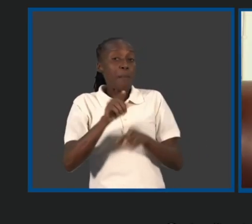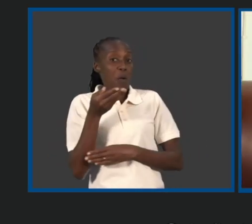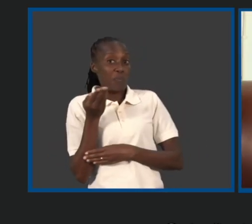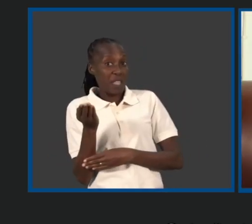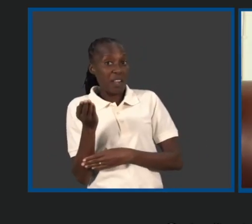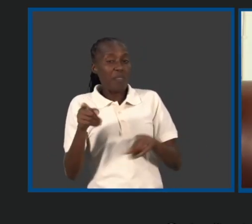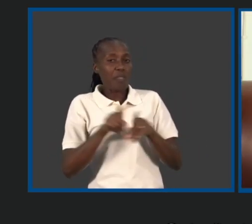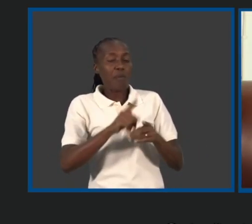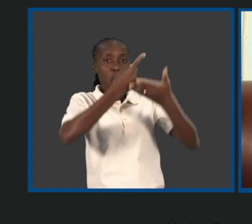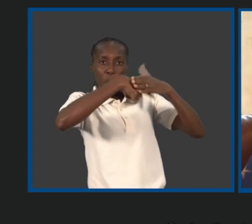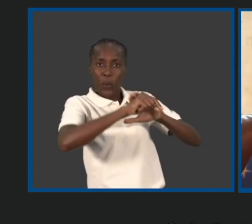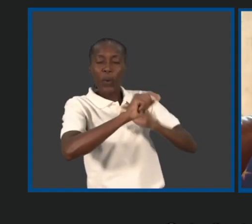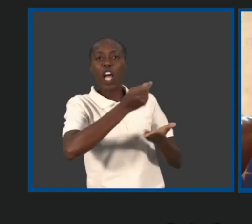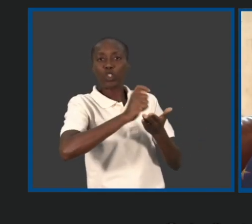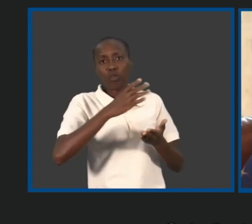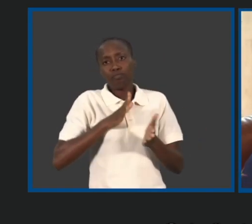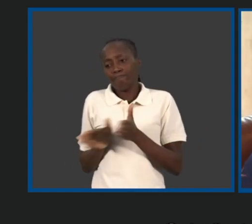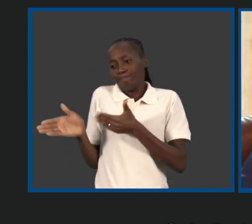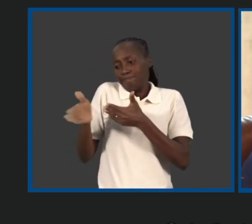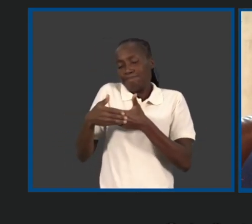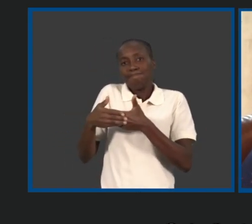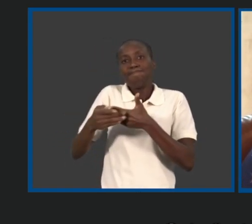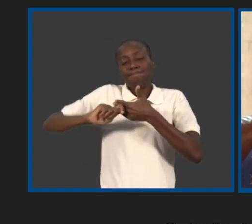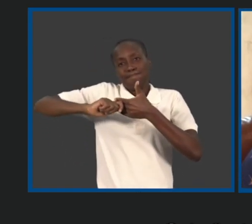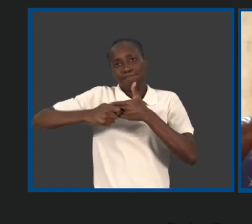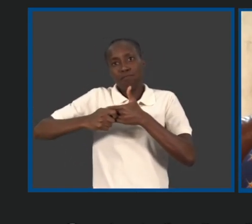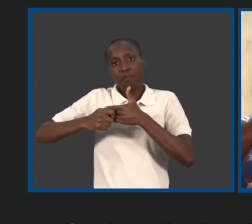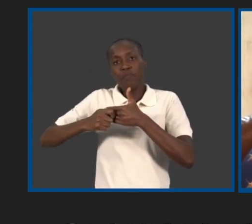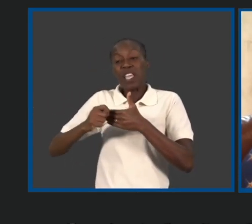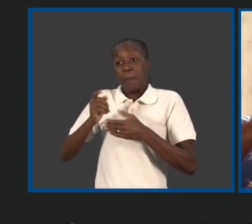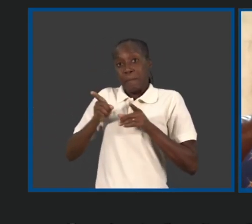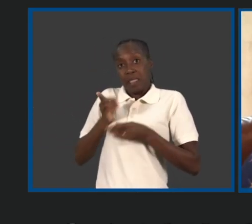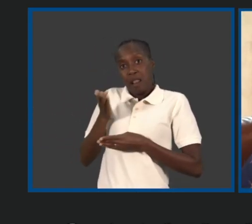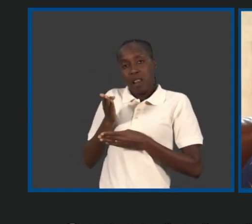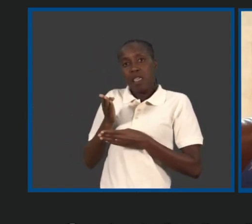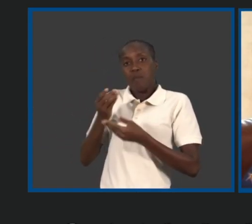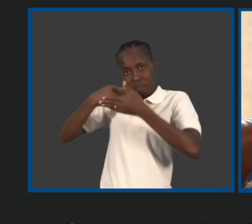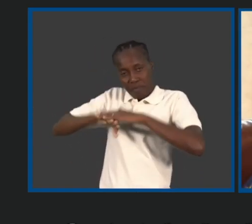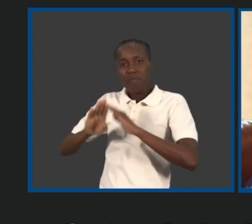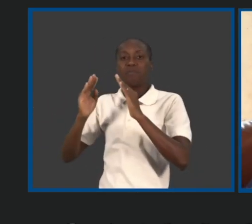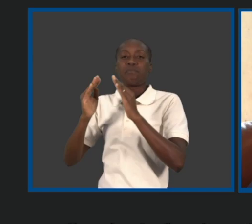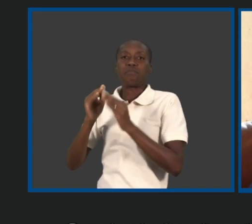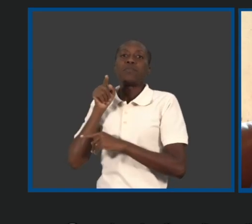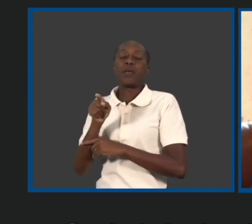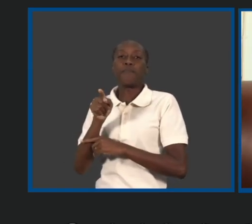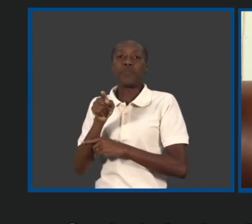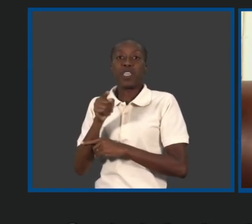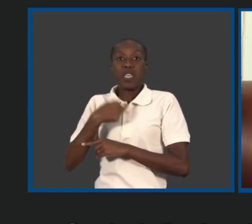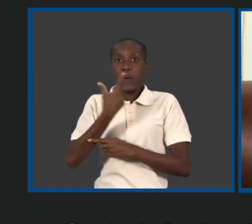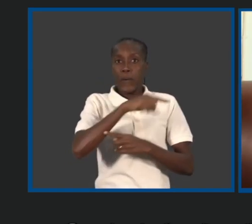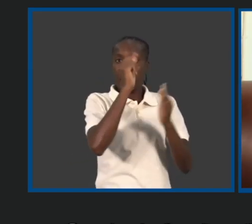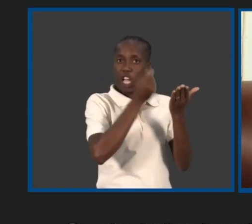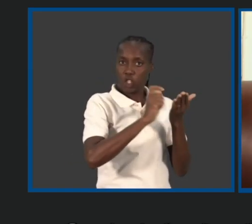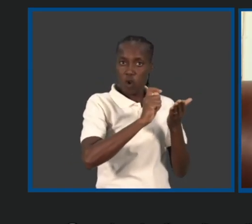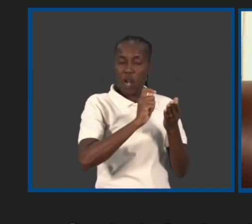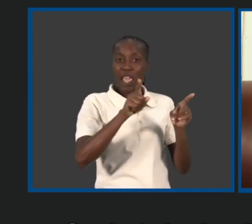fechava a porta. Eu fechava a porta ela dentro e ia à escola. Quando o irmão voltava, tinha que tomar conta